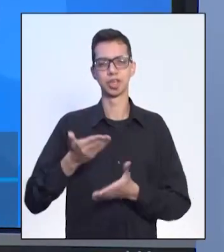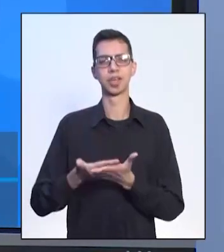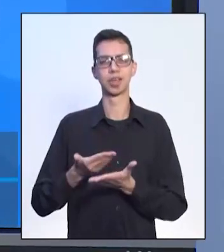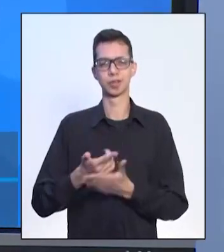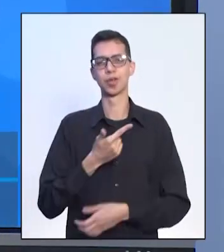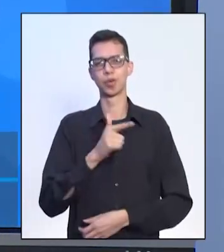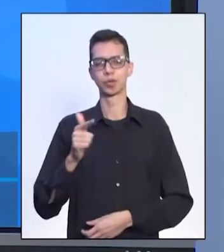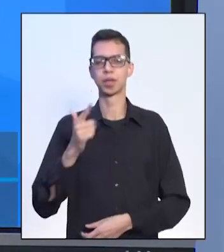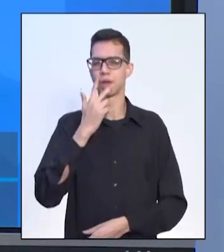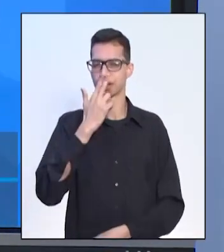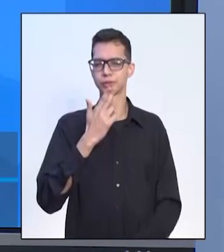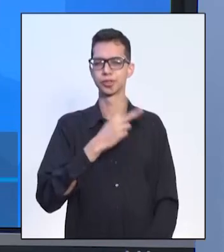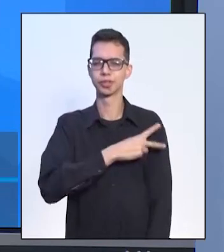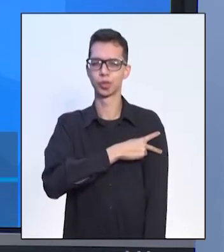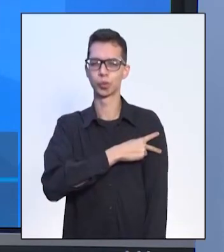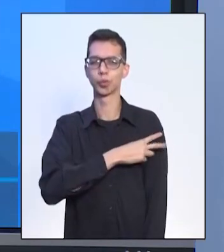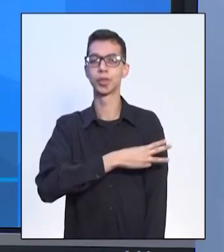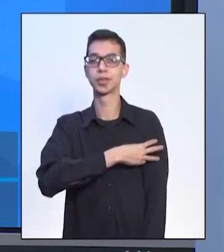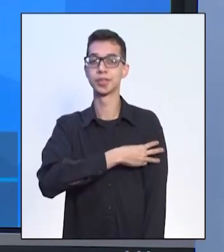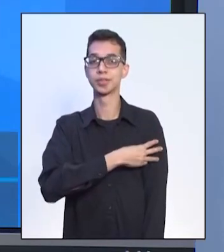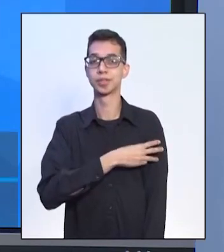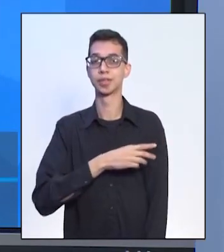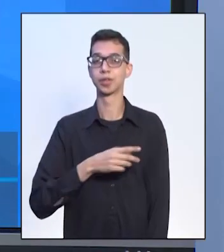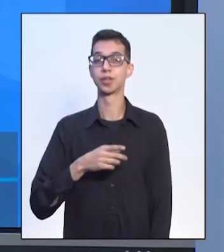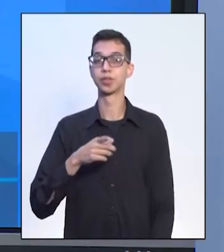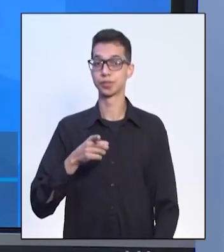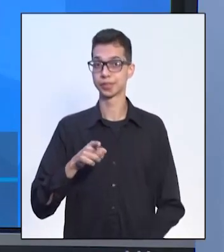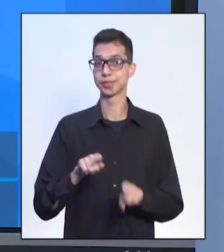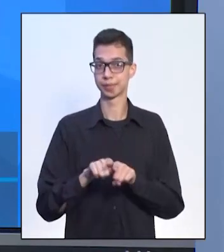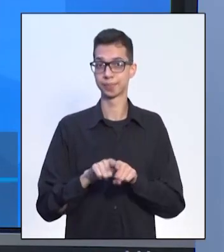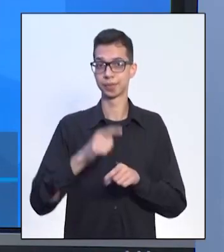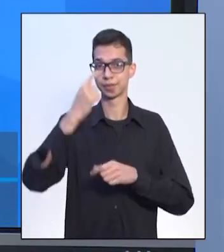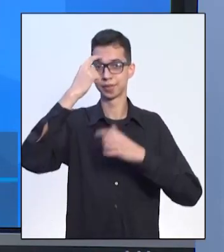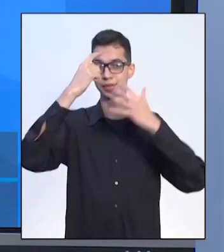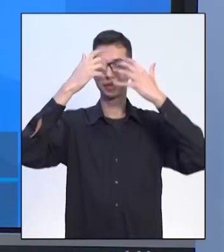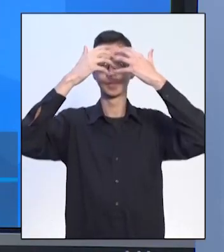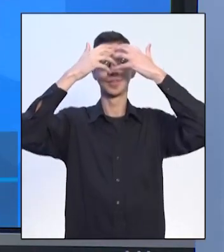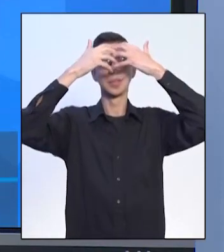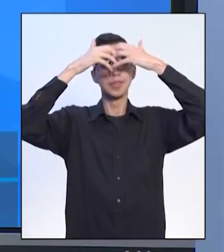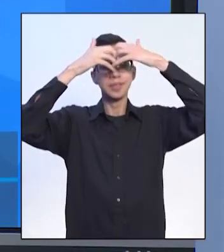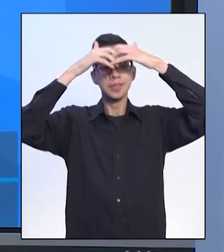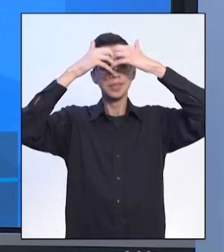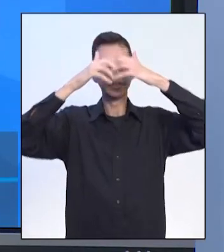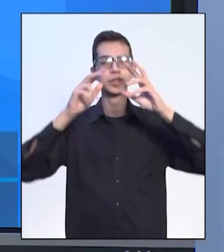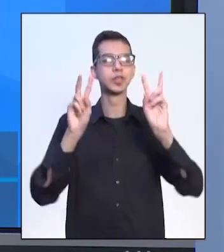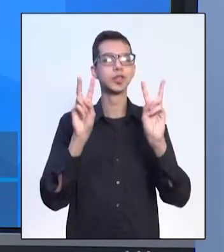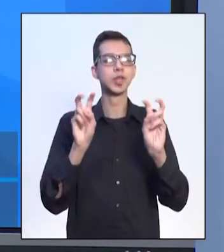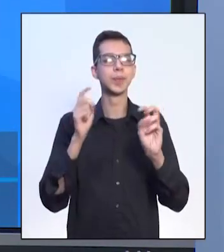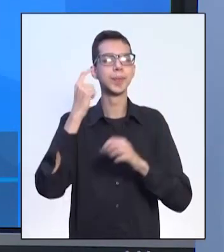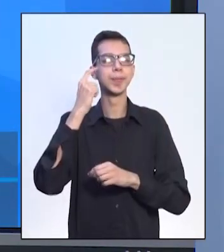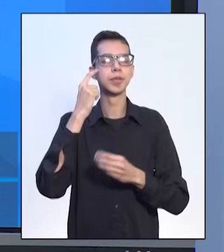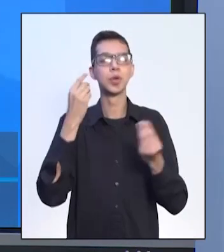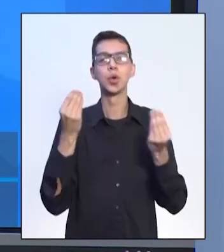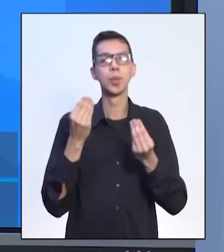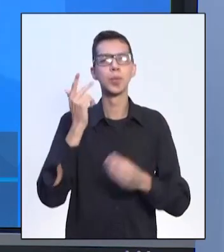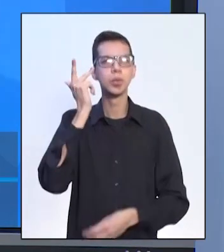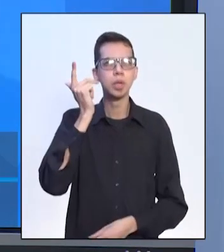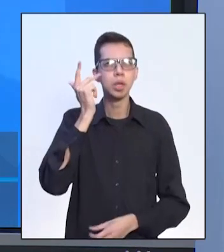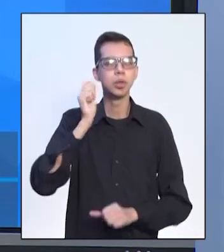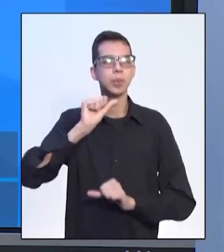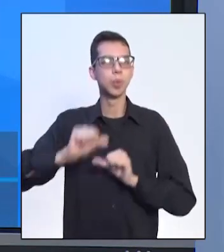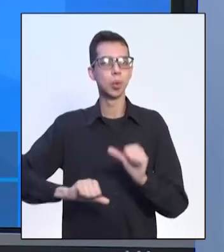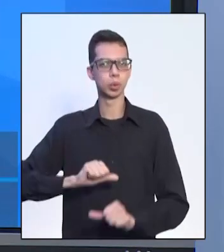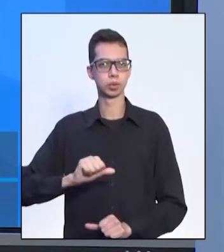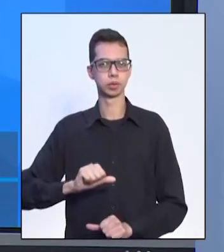na terceira série, vai chegar o momento de vocês, onde a gente vai refletir um pouco sobre essa questão, até de como mudar a natureza, né,